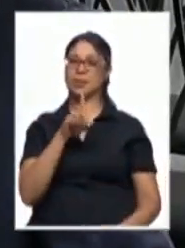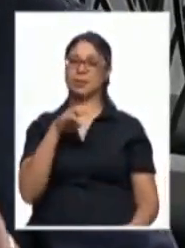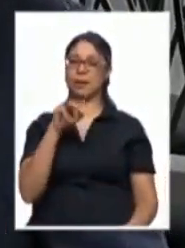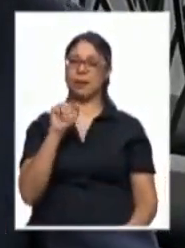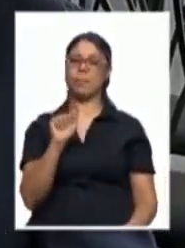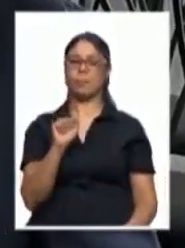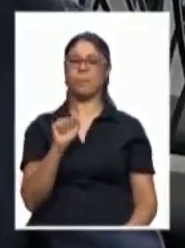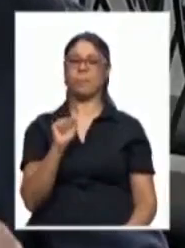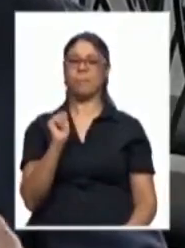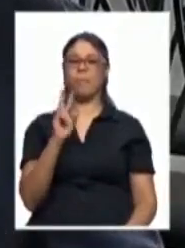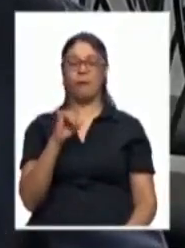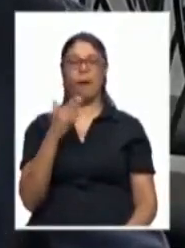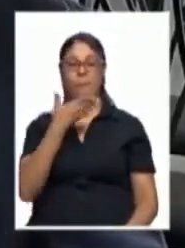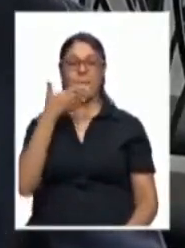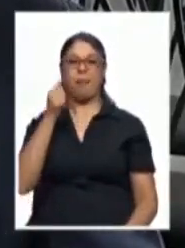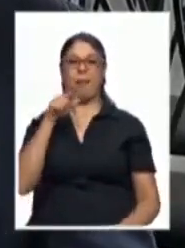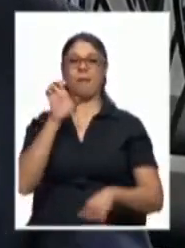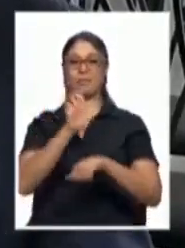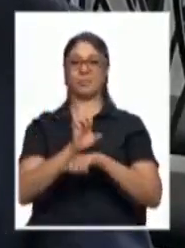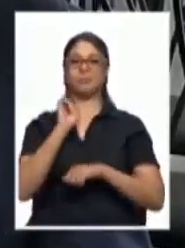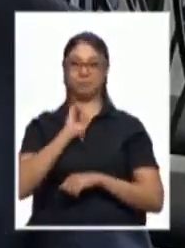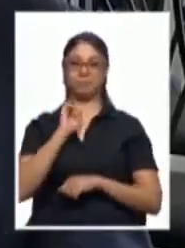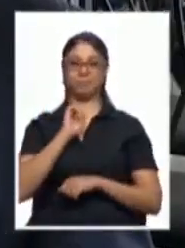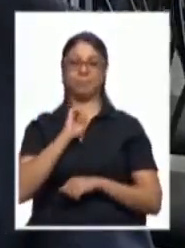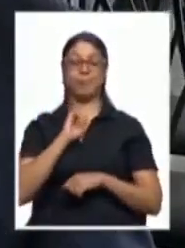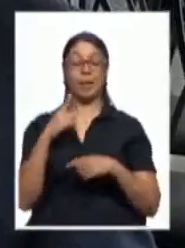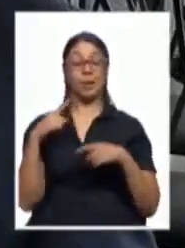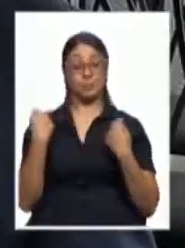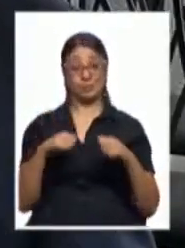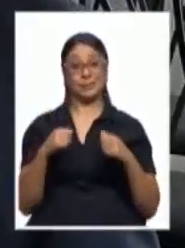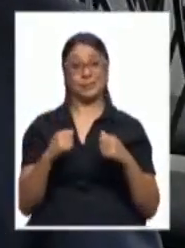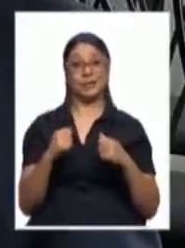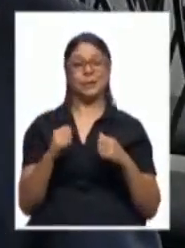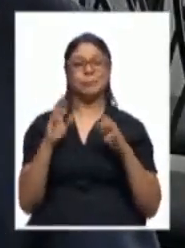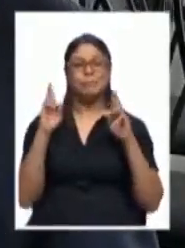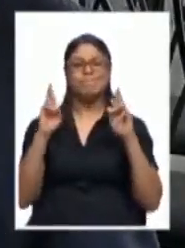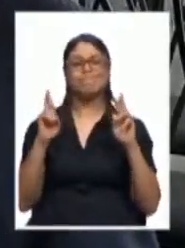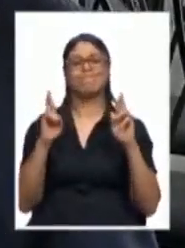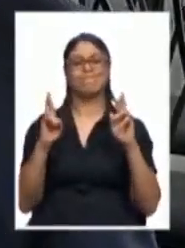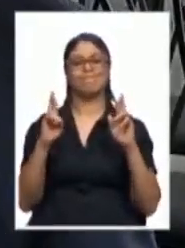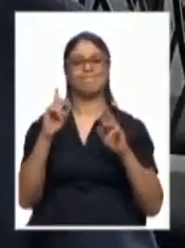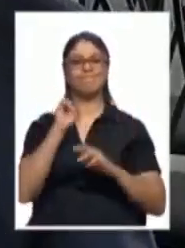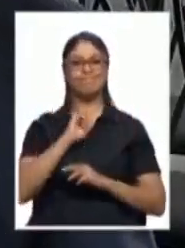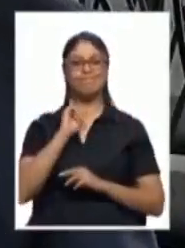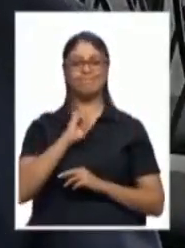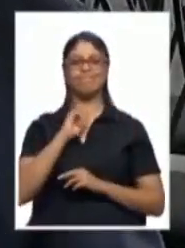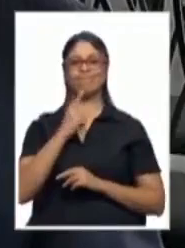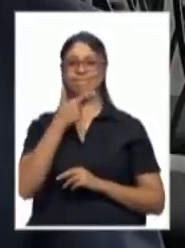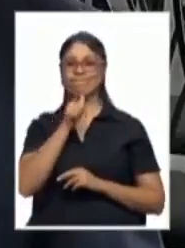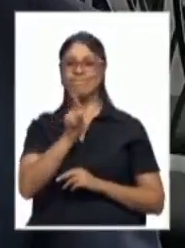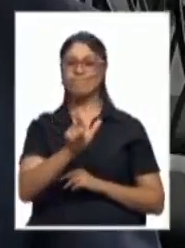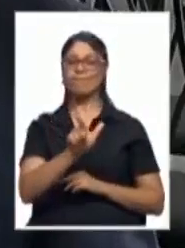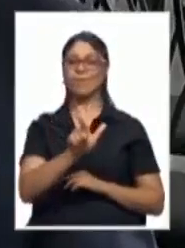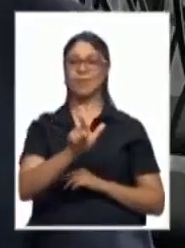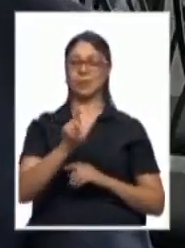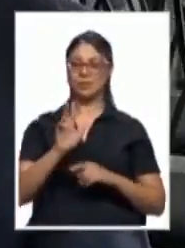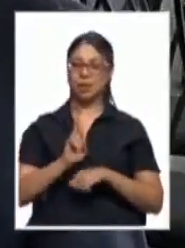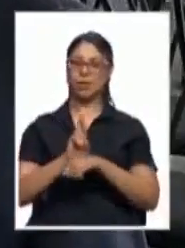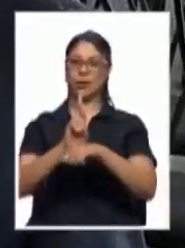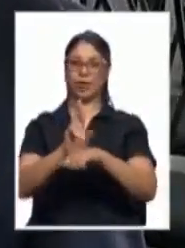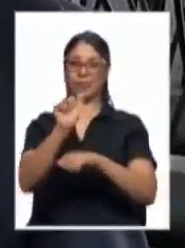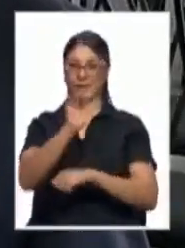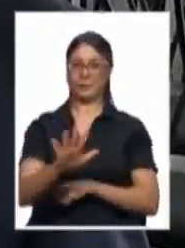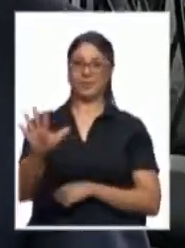melhorar esse Estado, que é necessário, que Minas Gerais venha a ser realmente, tomar a posição que ele tem e venha a ser uma referência